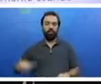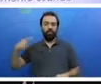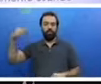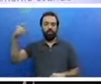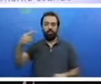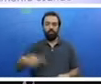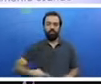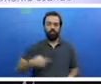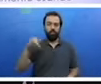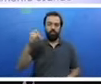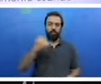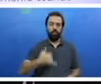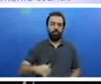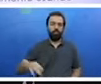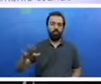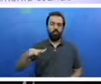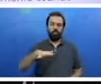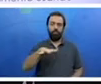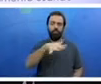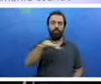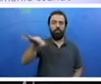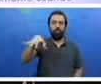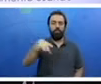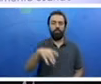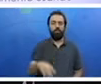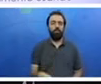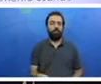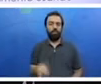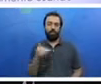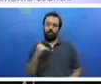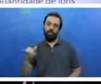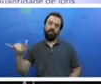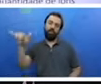e transmitindo aí a corrente elétrica de um lugar para outro.